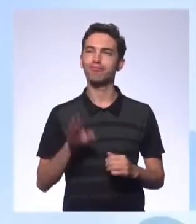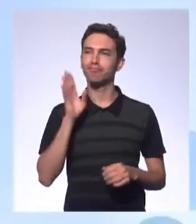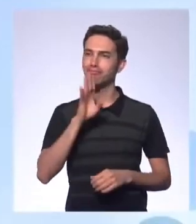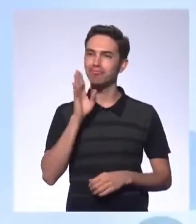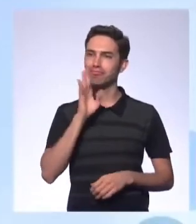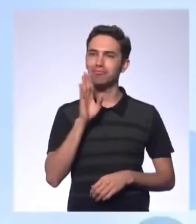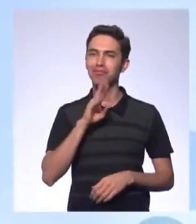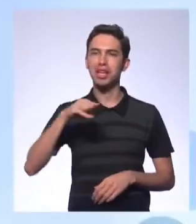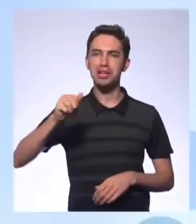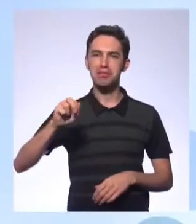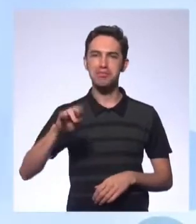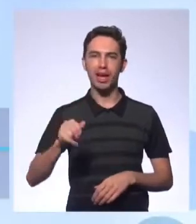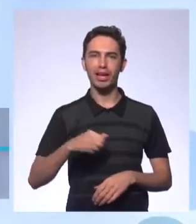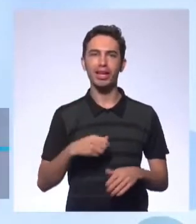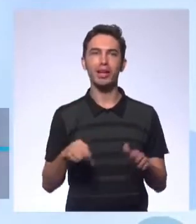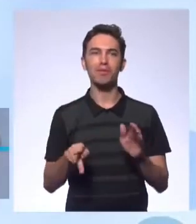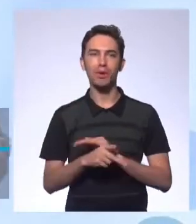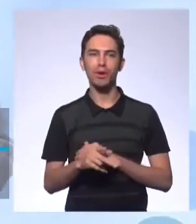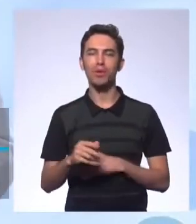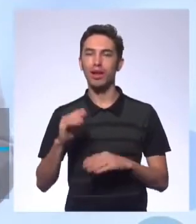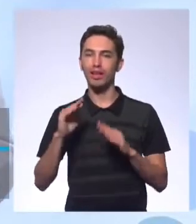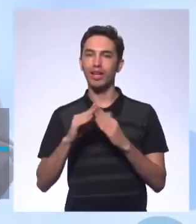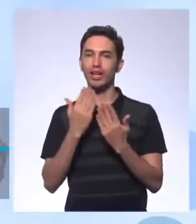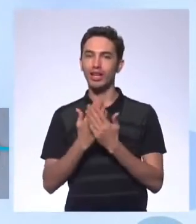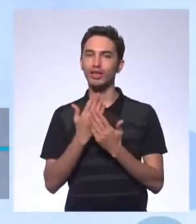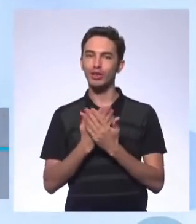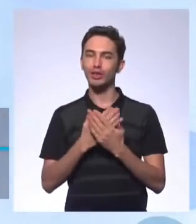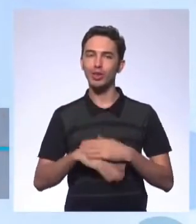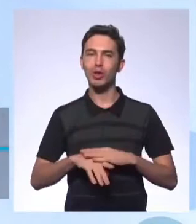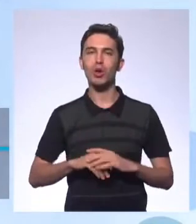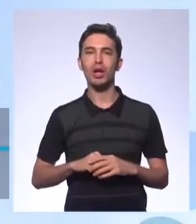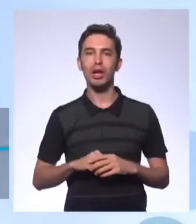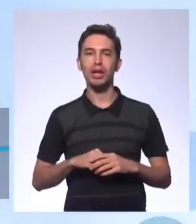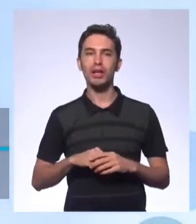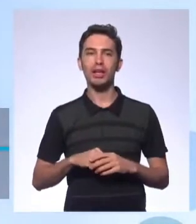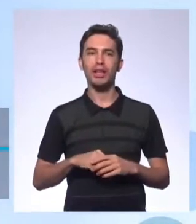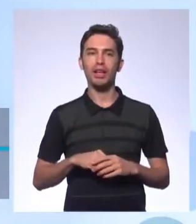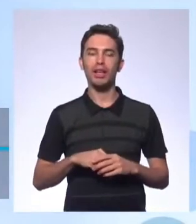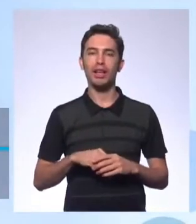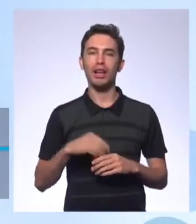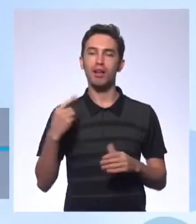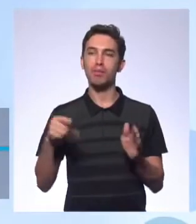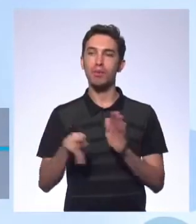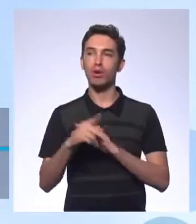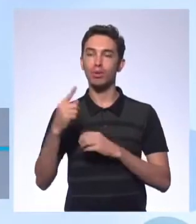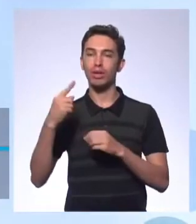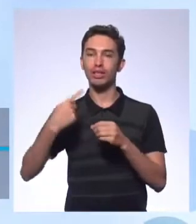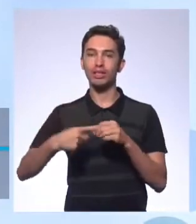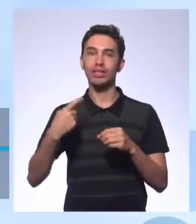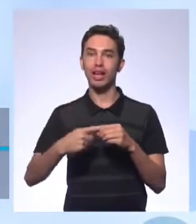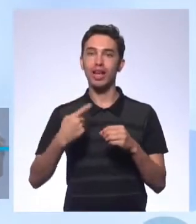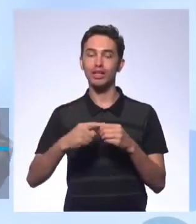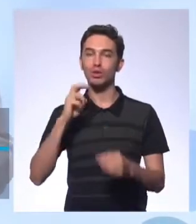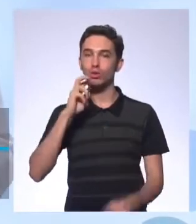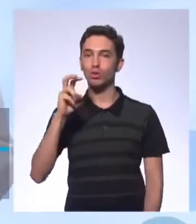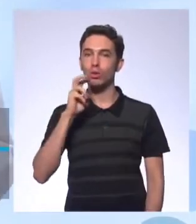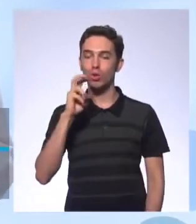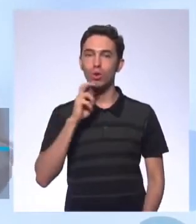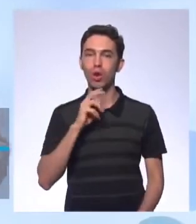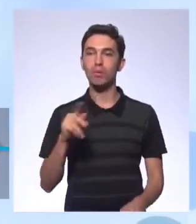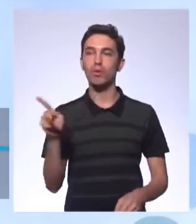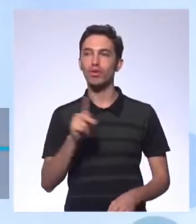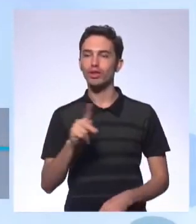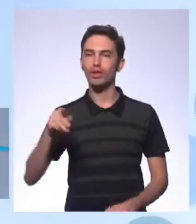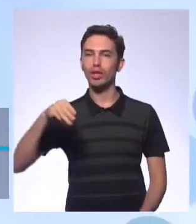Legal, Maria Gabriele, ela é da escola professora Helena José Bonfá, lá no Distrito de Socorro, a professora Maria